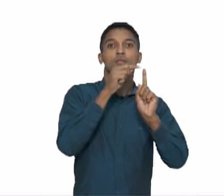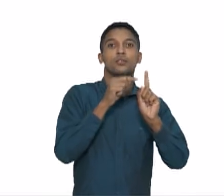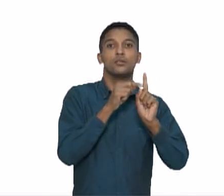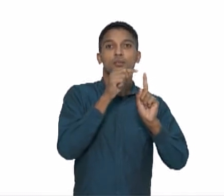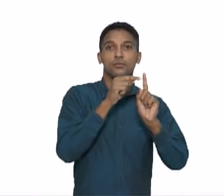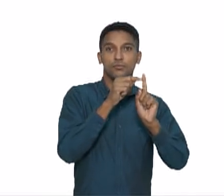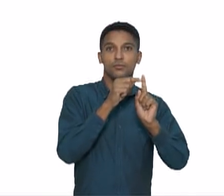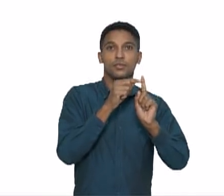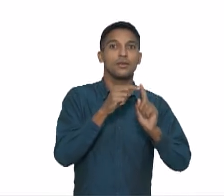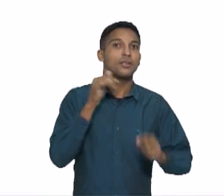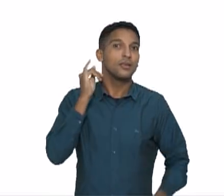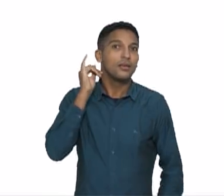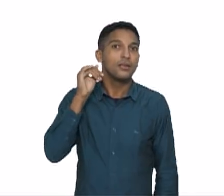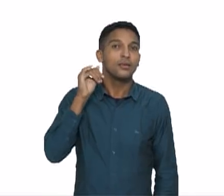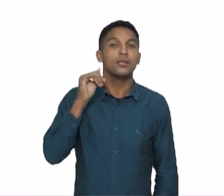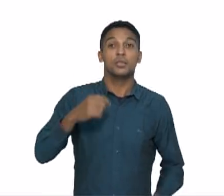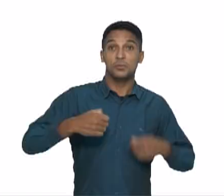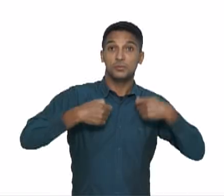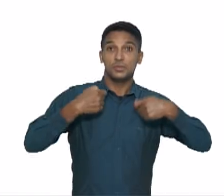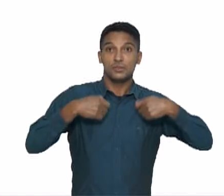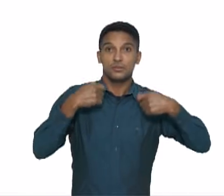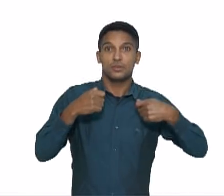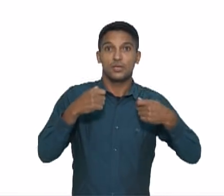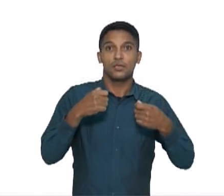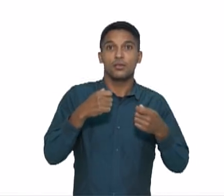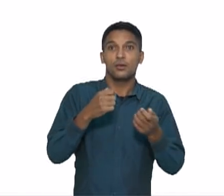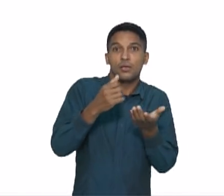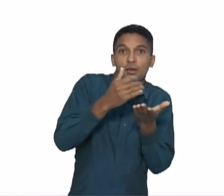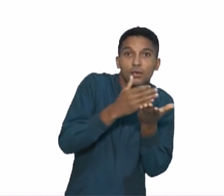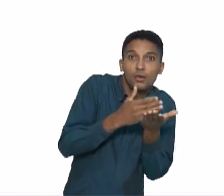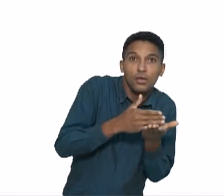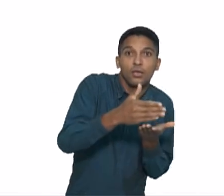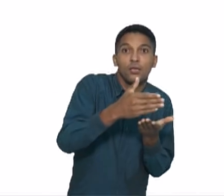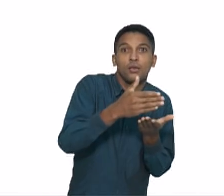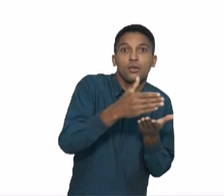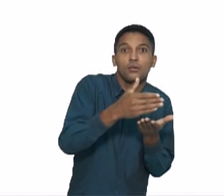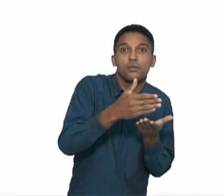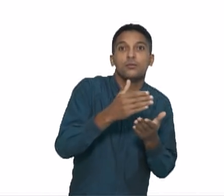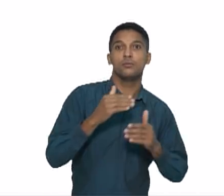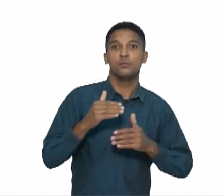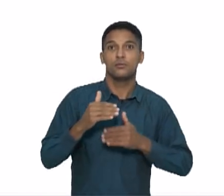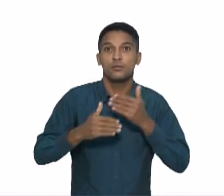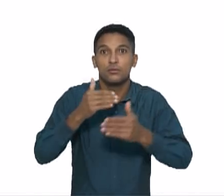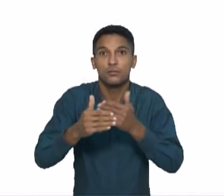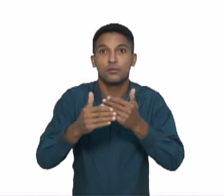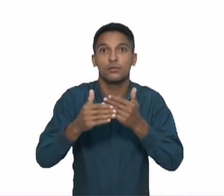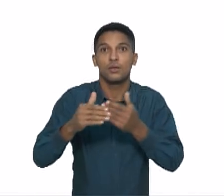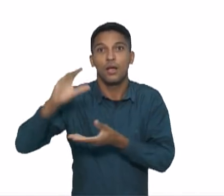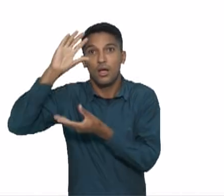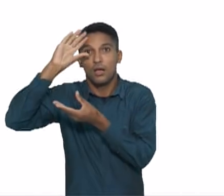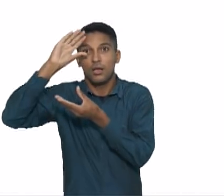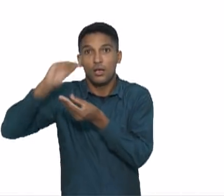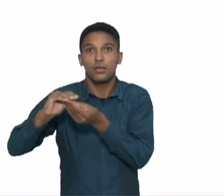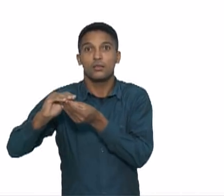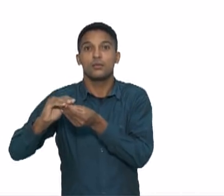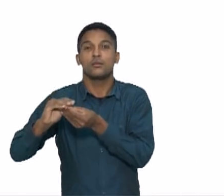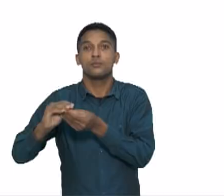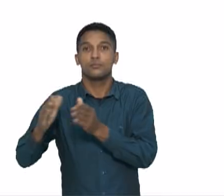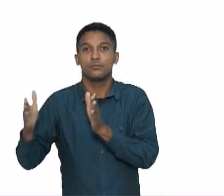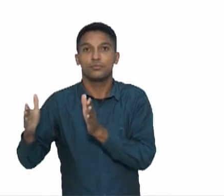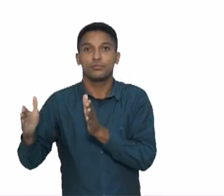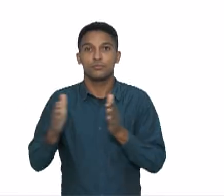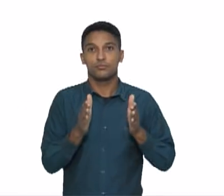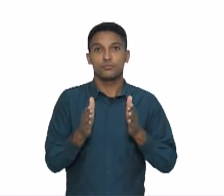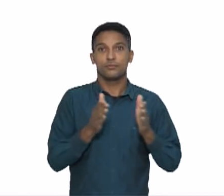introdução, um desenvolvimento e a conclusão da história. Também no conto há a presença de personagens, de um narrador,